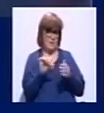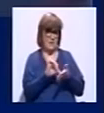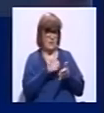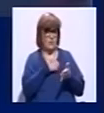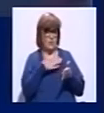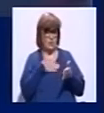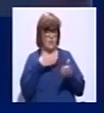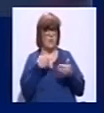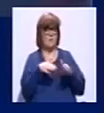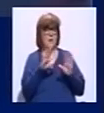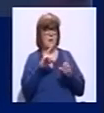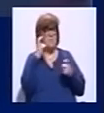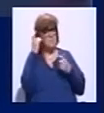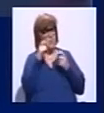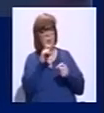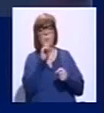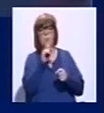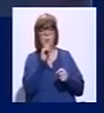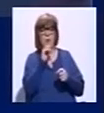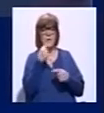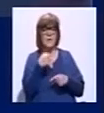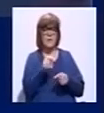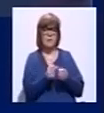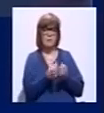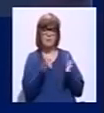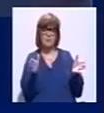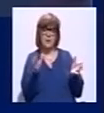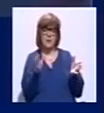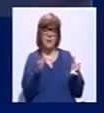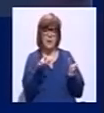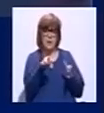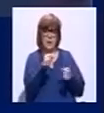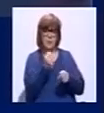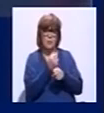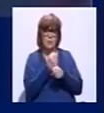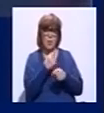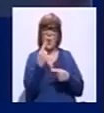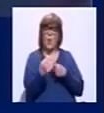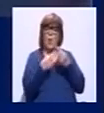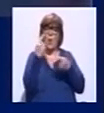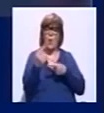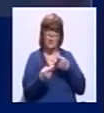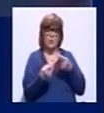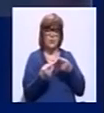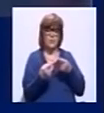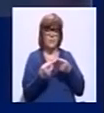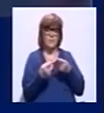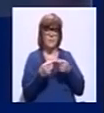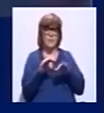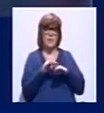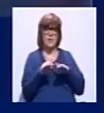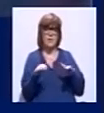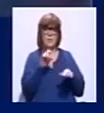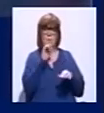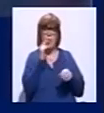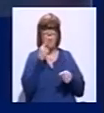saúde admite a possibilidade de ter quilo de alargar depois a utilização a para outros para outros espaços de utilização